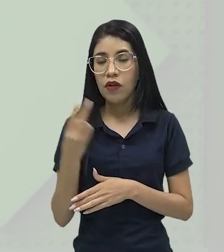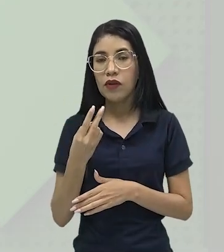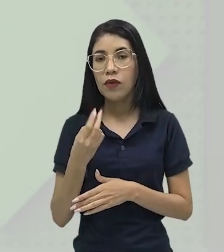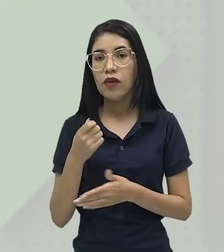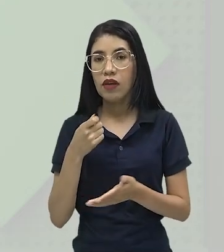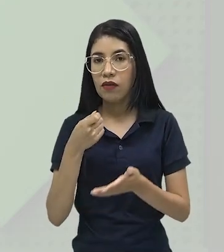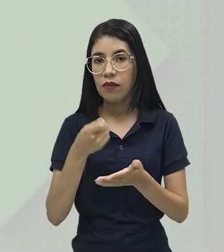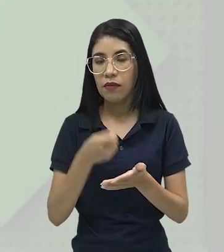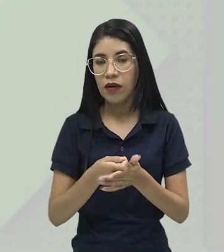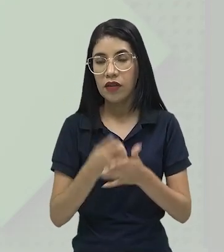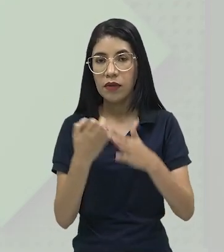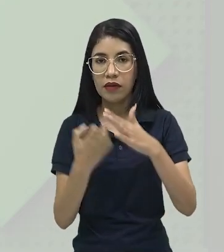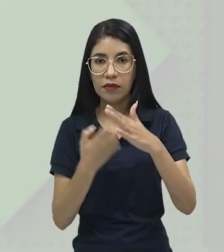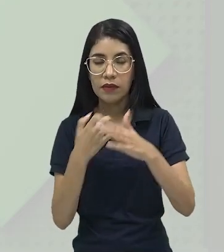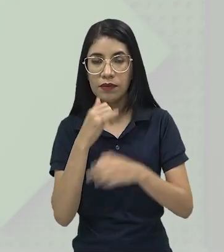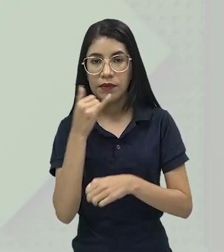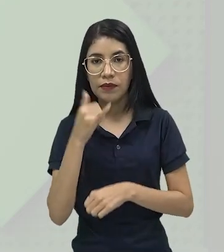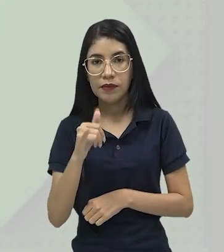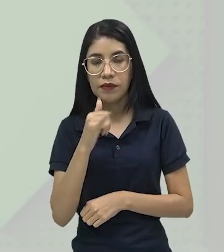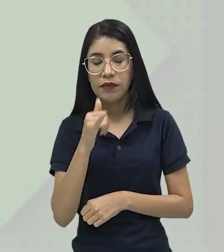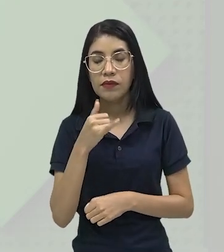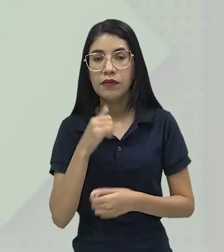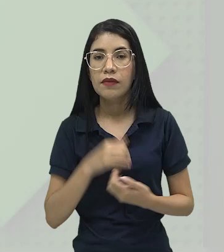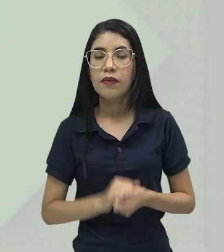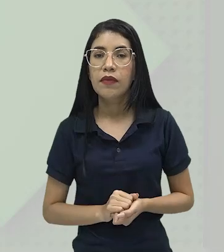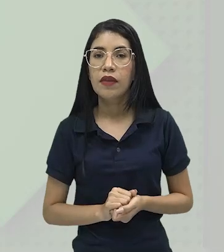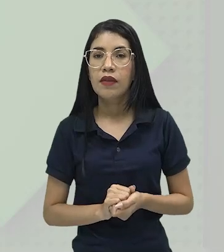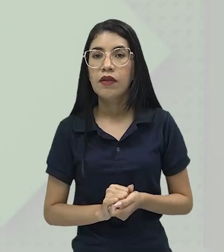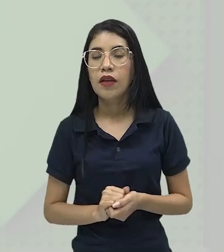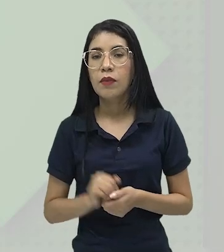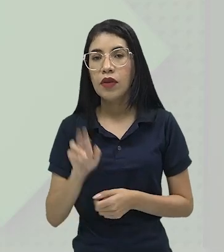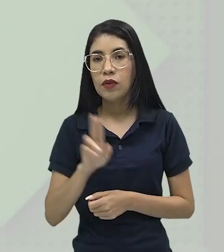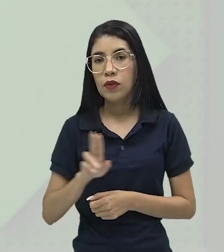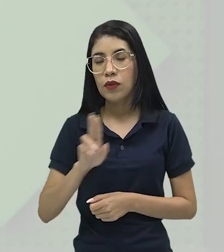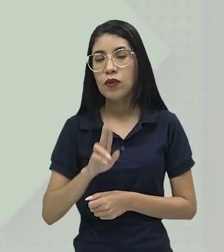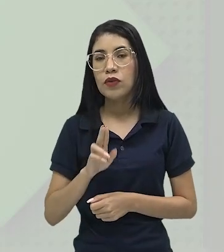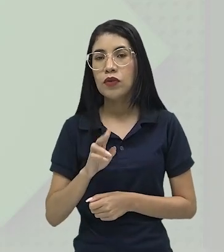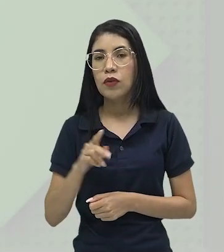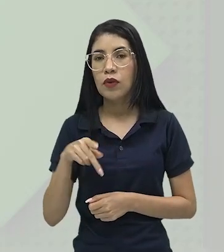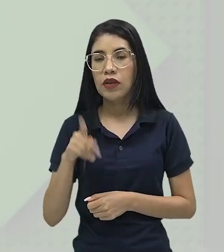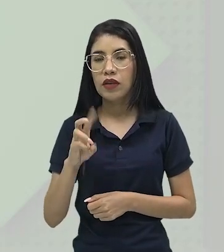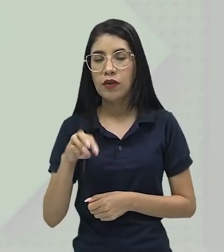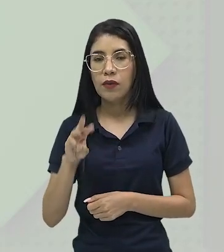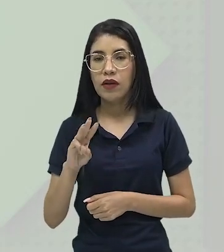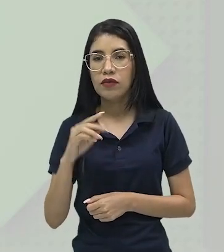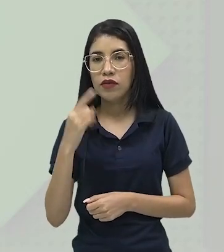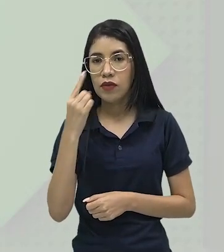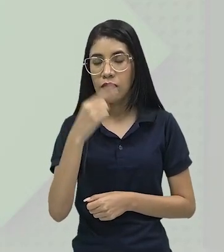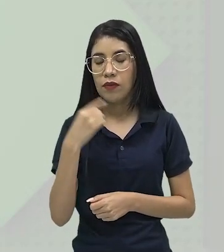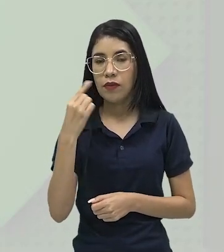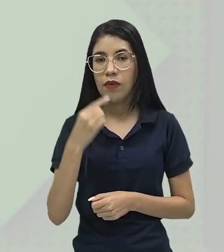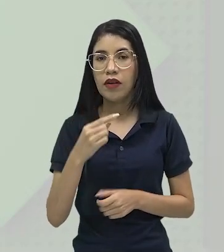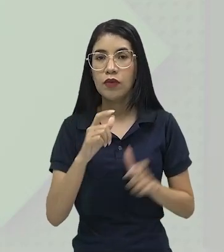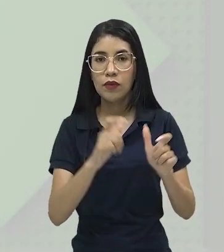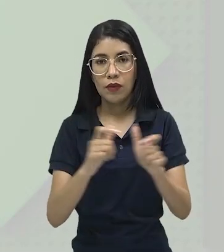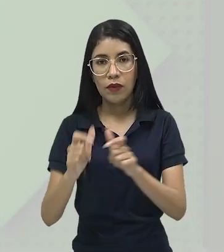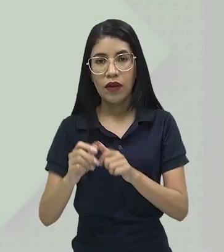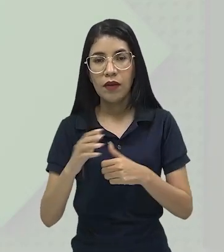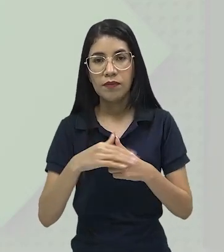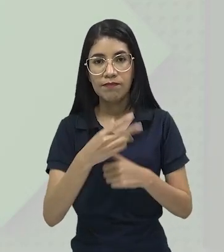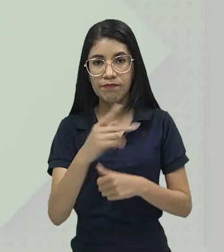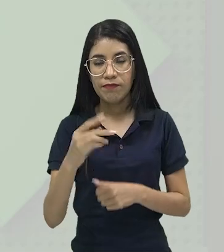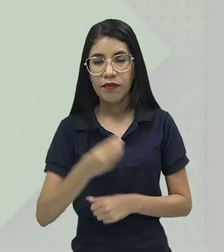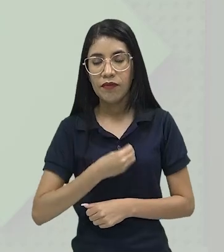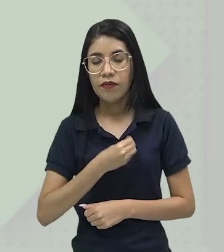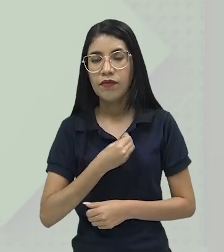pela concessionária de energia, né, para o quilowatt-hora aí na sua cidade, aí onde você mora, certo? Então